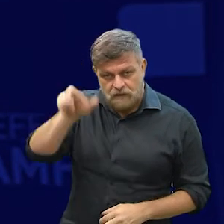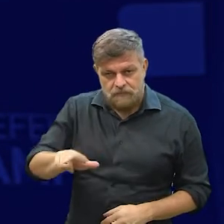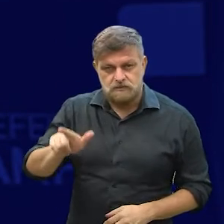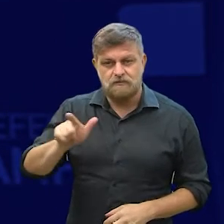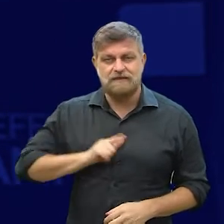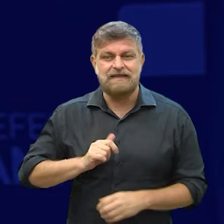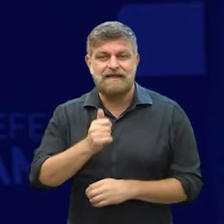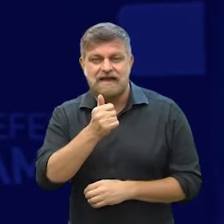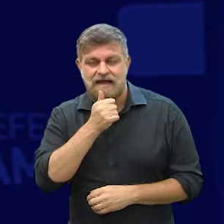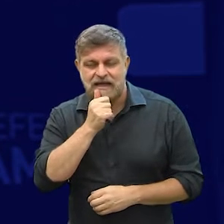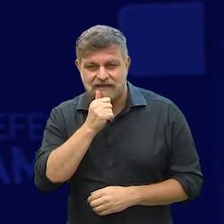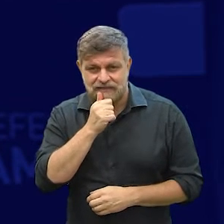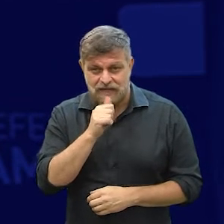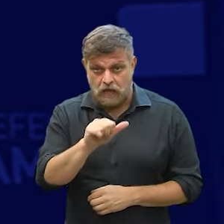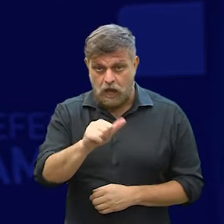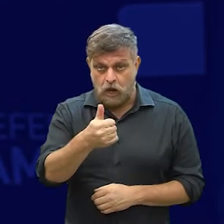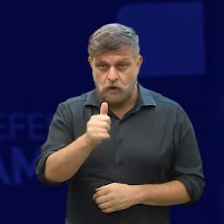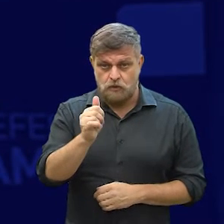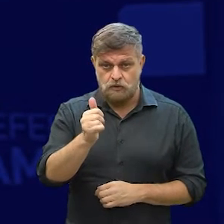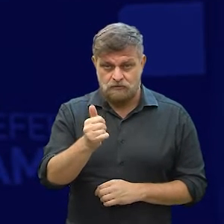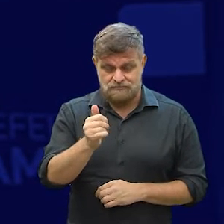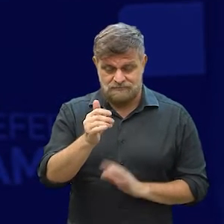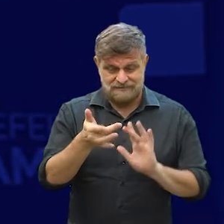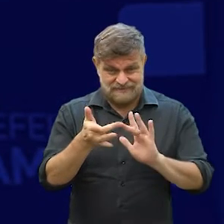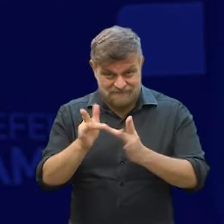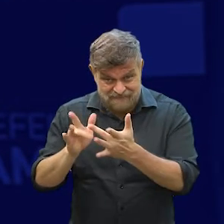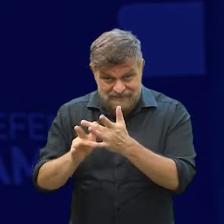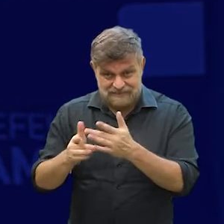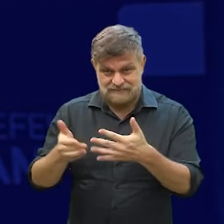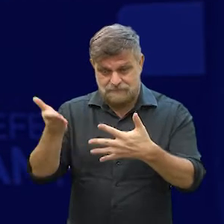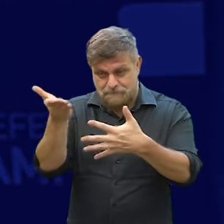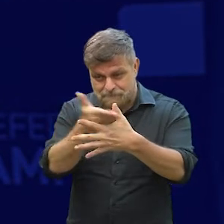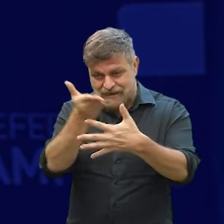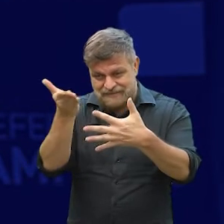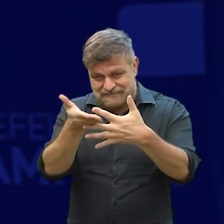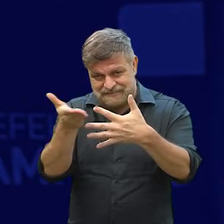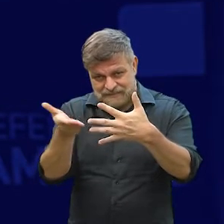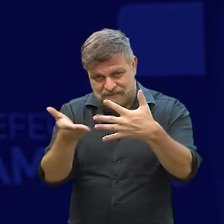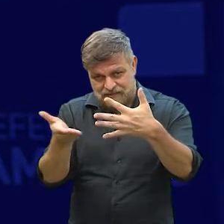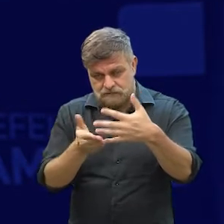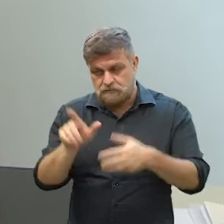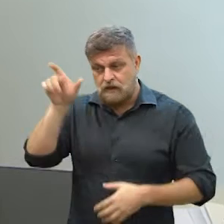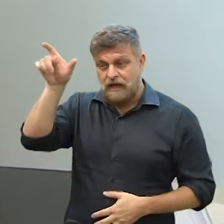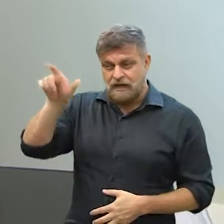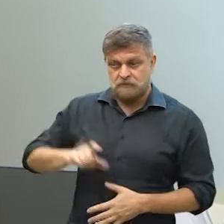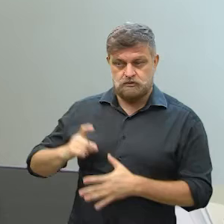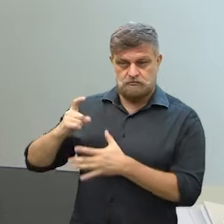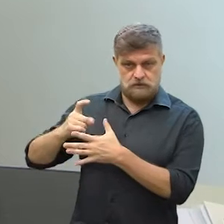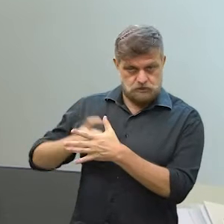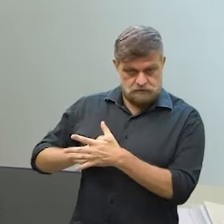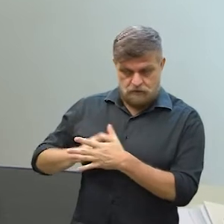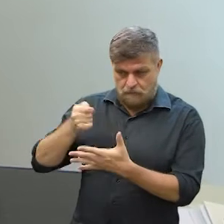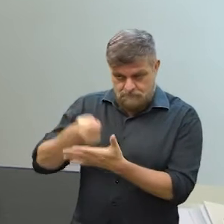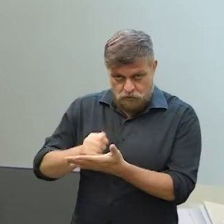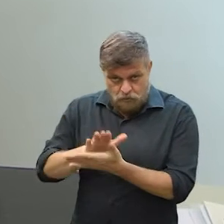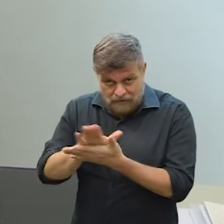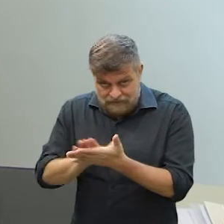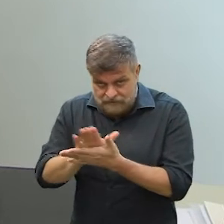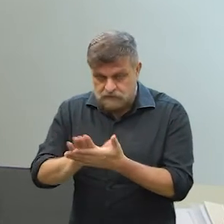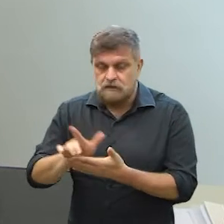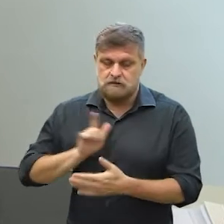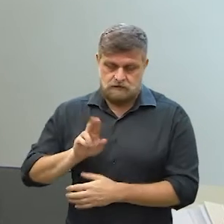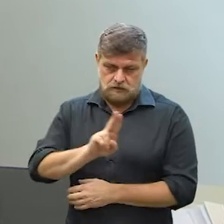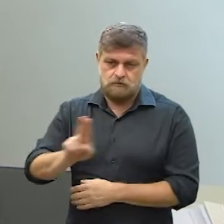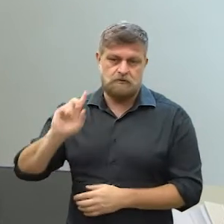o contribuinte ainda vai poder pagar o imposto parcelado em até 11 vezes quem deixa de pagar vai para a dívida